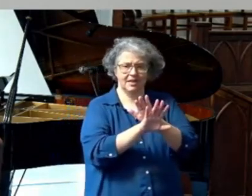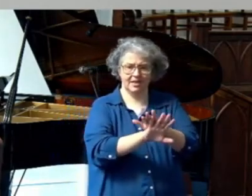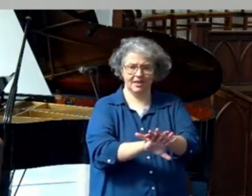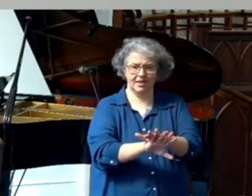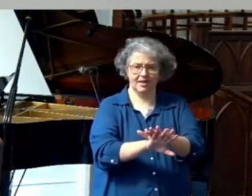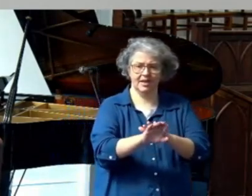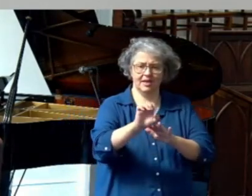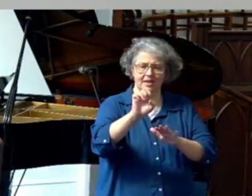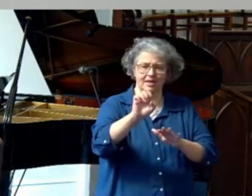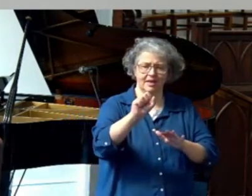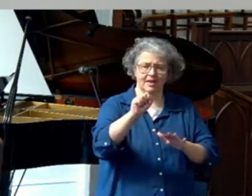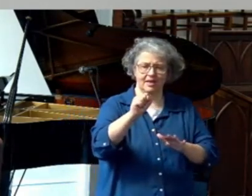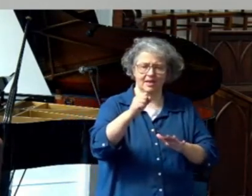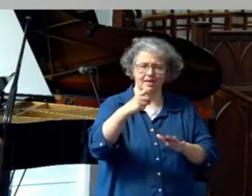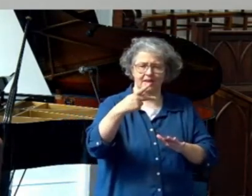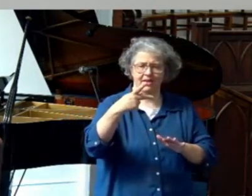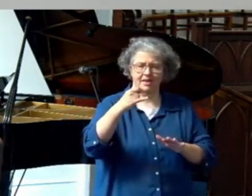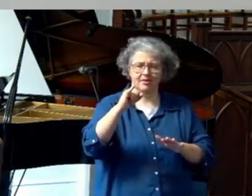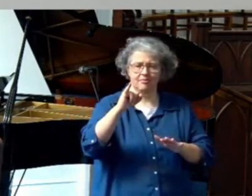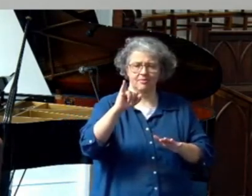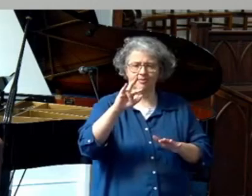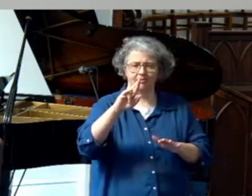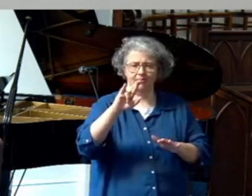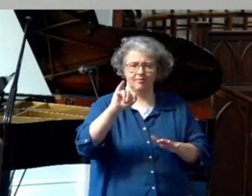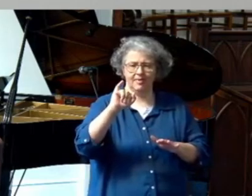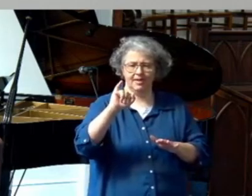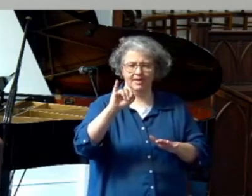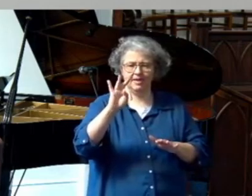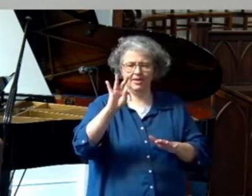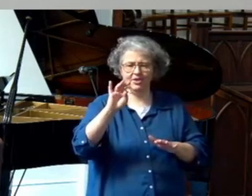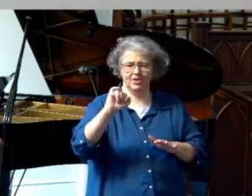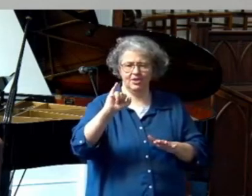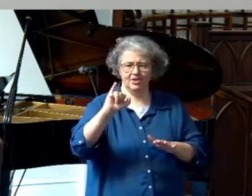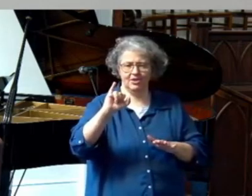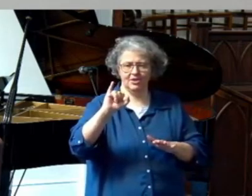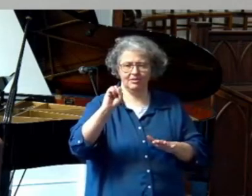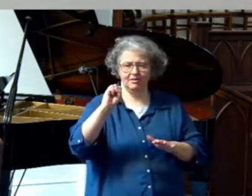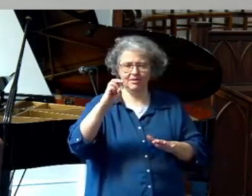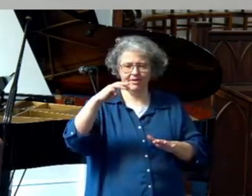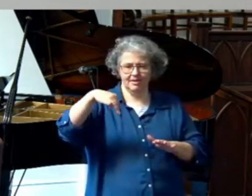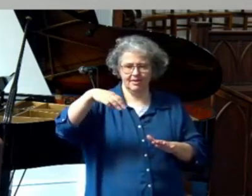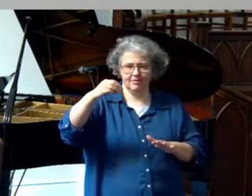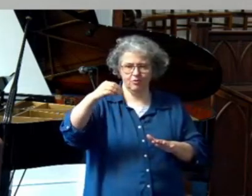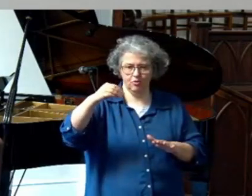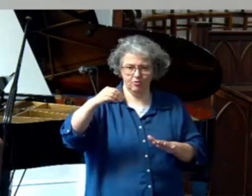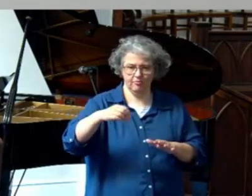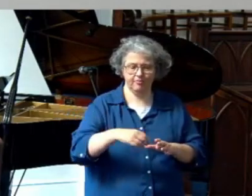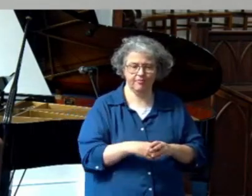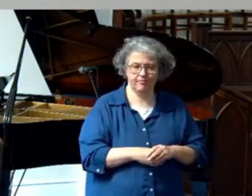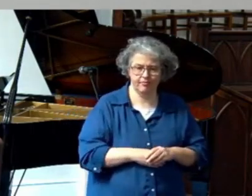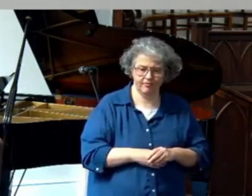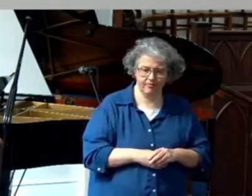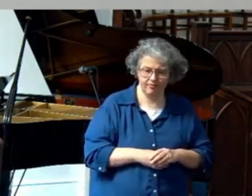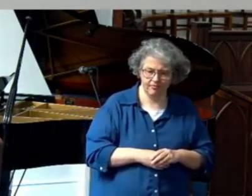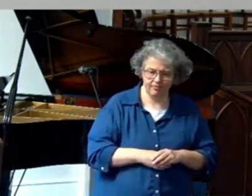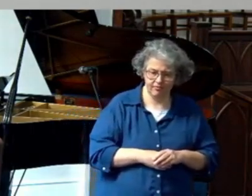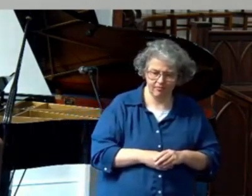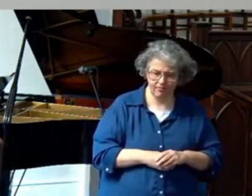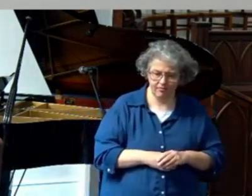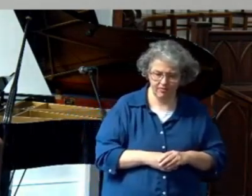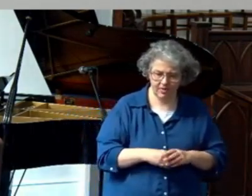Mas o que o cristianismo pensa? É fácil a gente estudar esses homens, ver o que eles dizem e